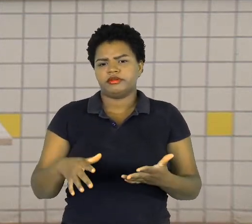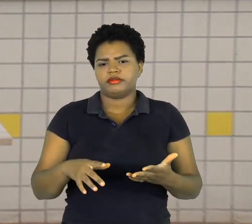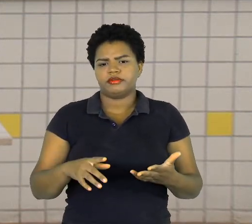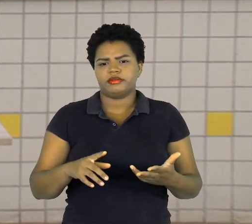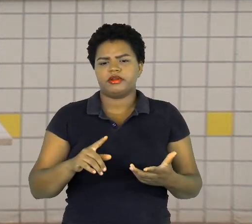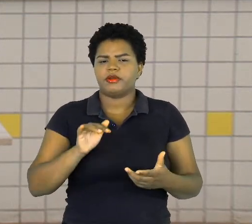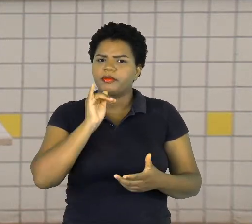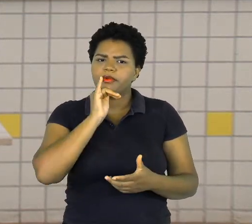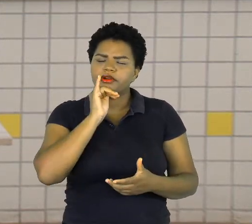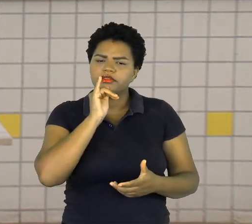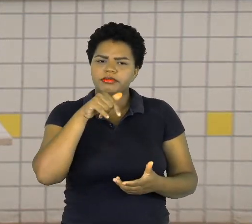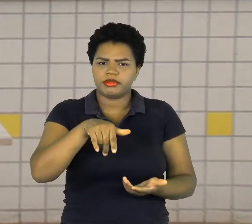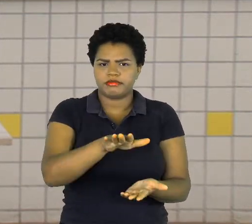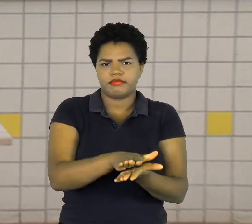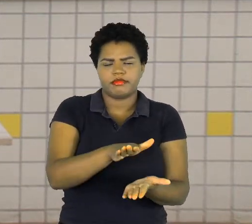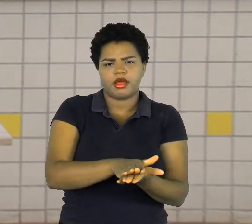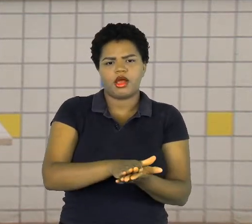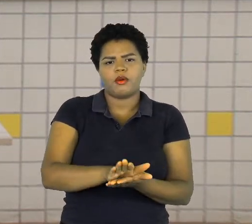dos Pioneiros,